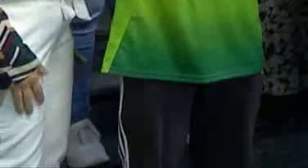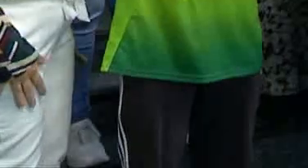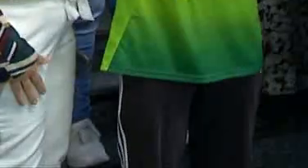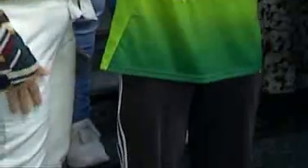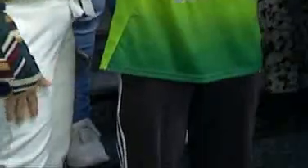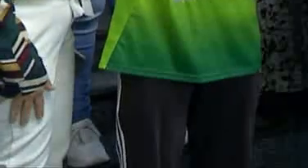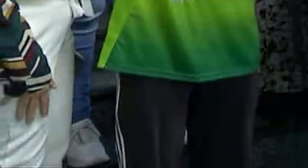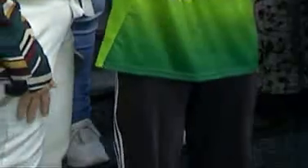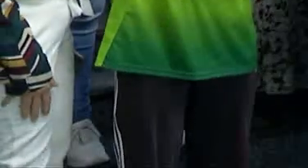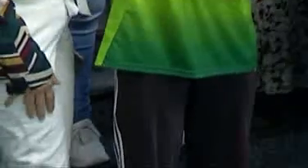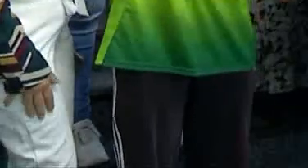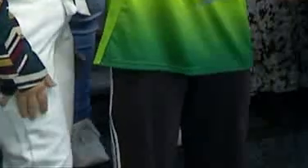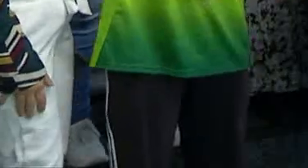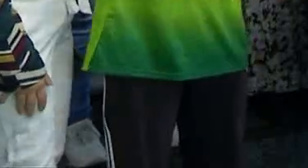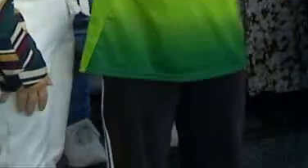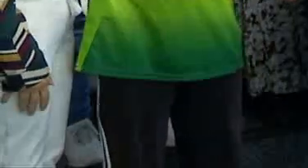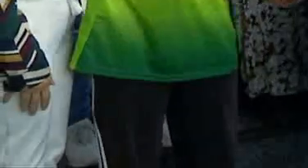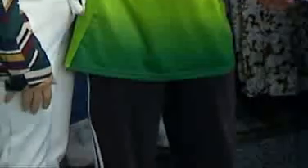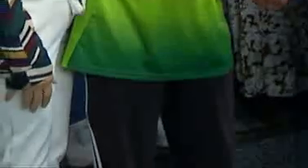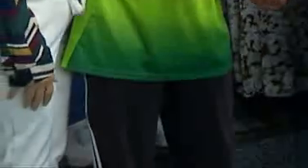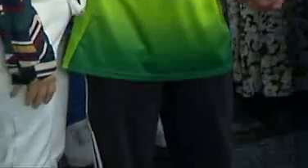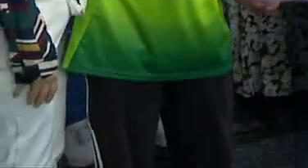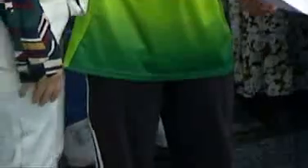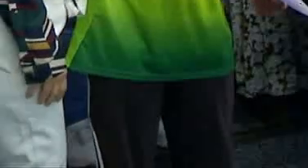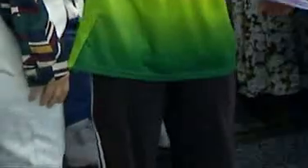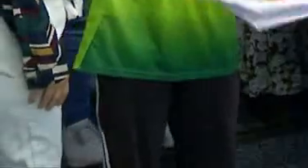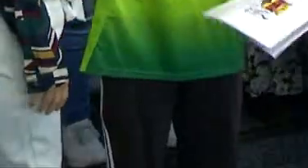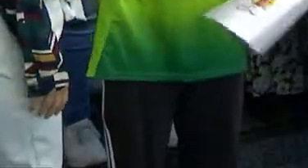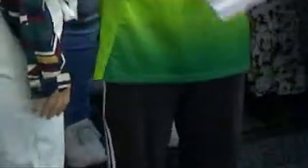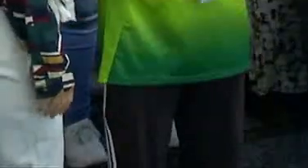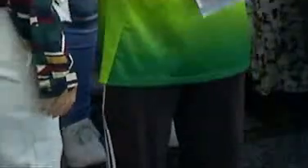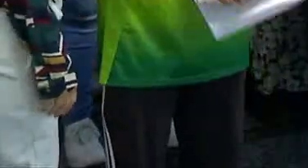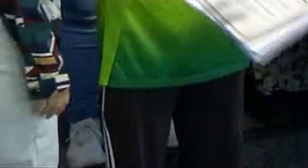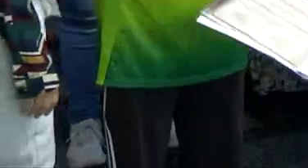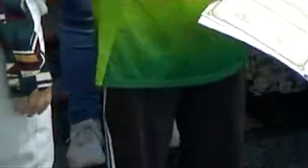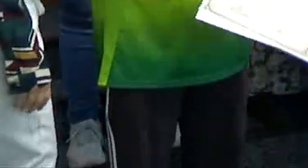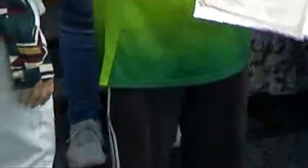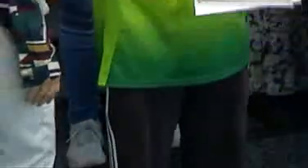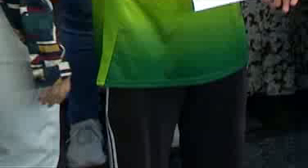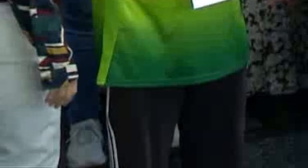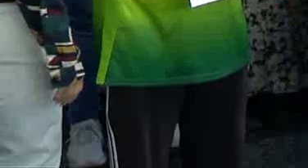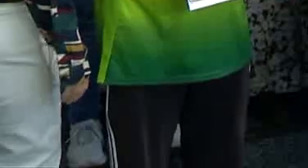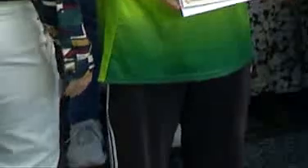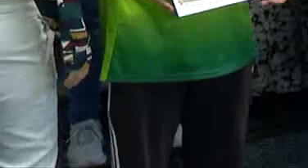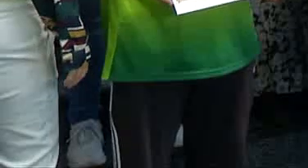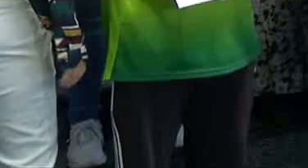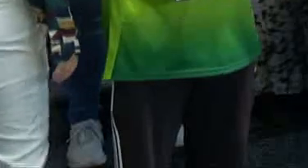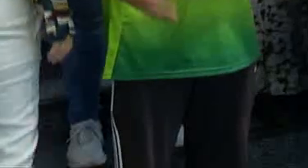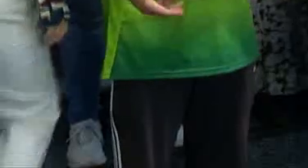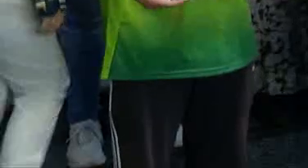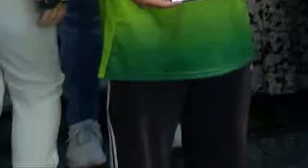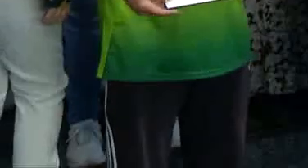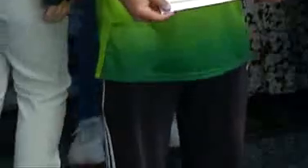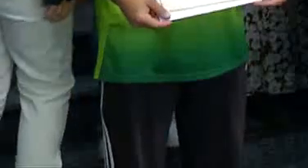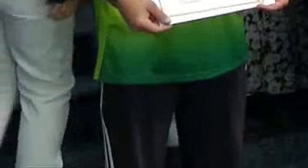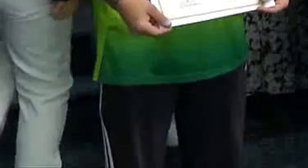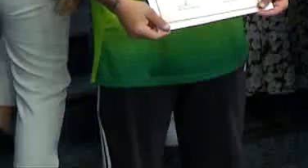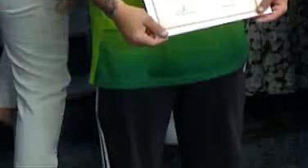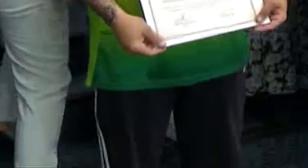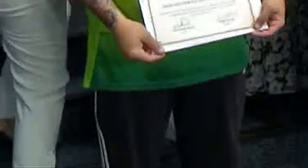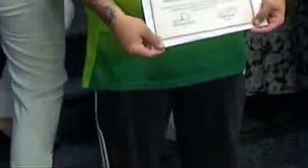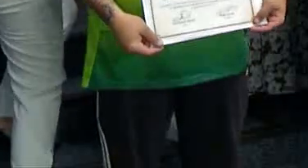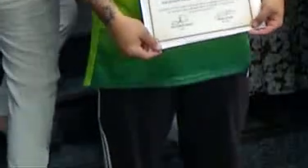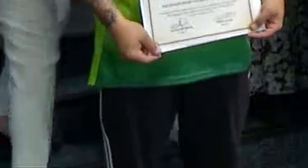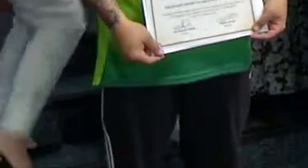vereadoras e vereadores presentes e também da assessoria do gabinete do vereador João Donizete que estão trabalharam